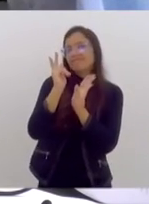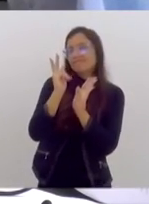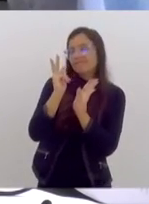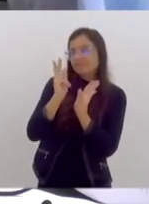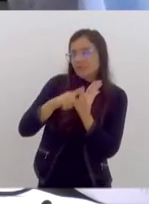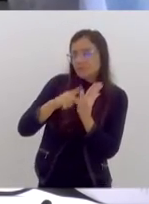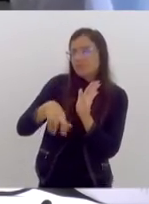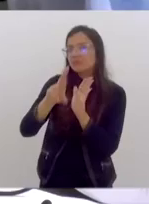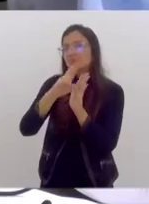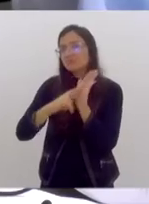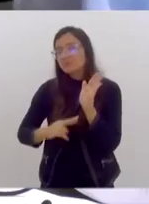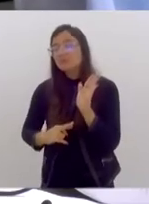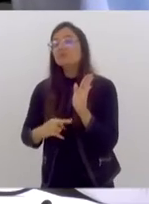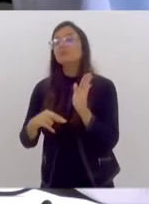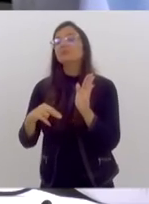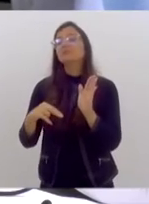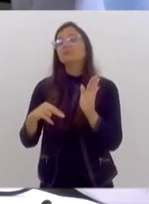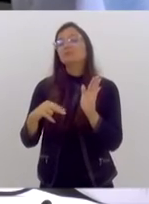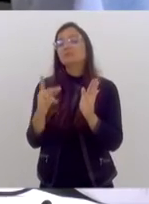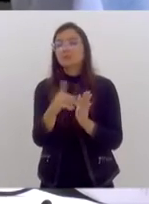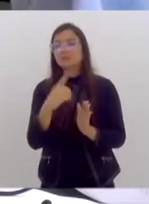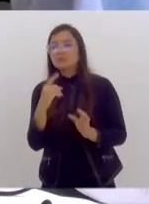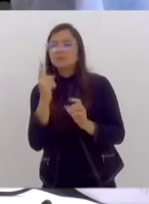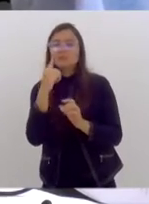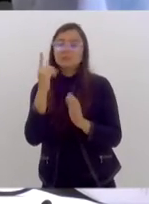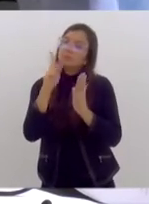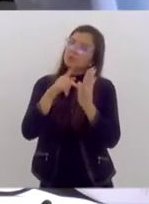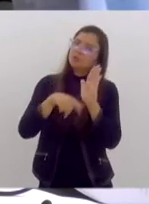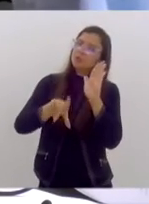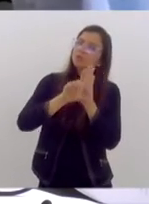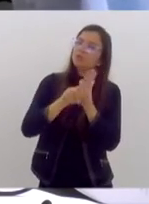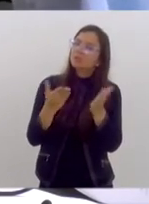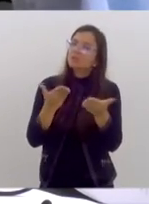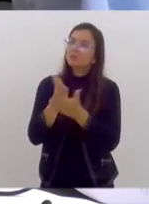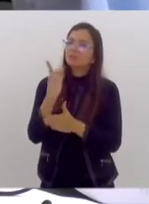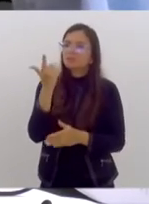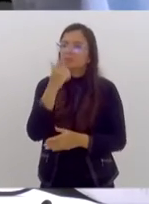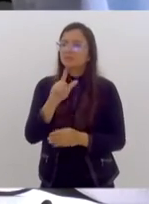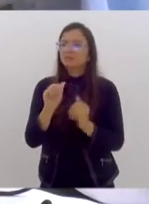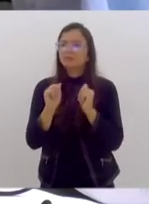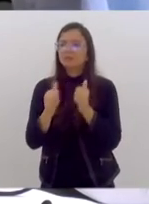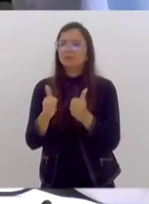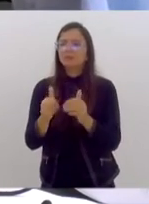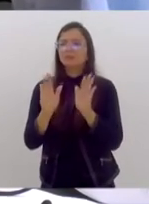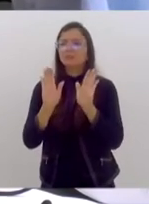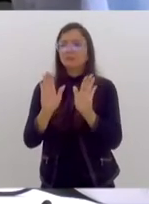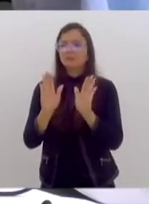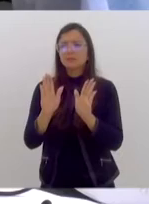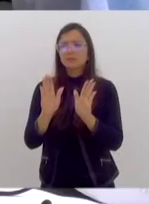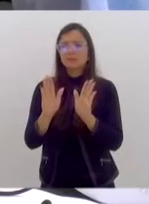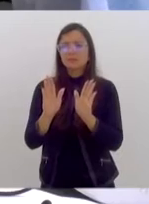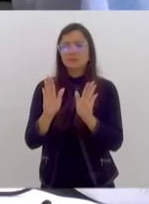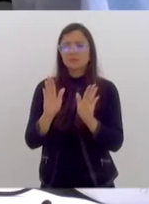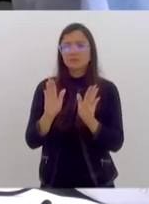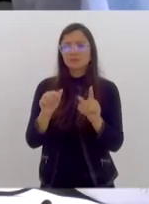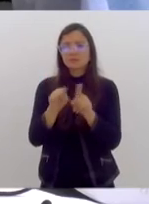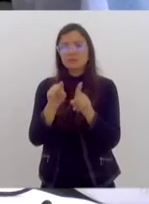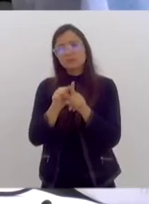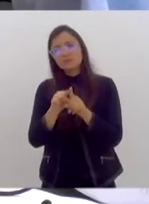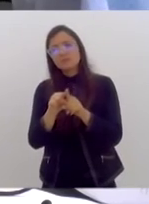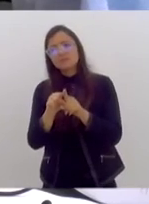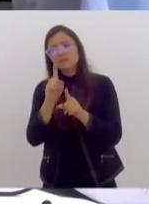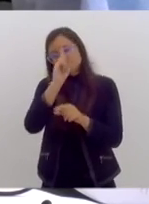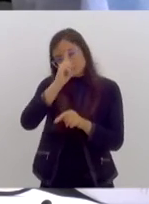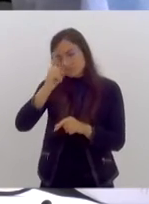de resolução o que deu para ser projeto de lei a gente avançou em projeto de leis e as indicações